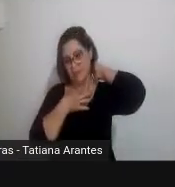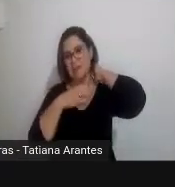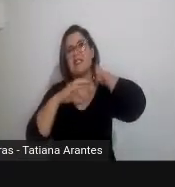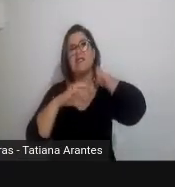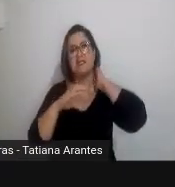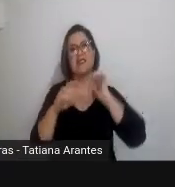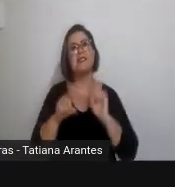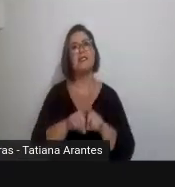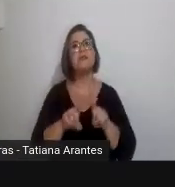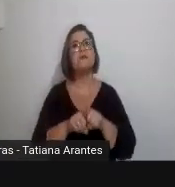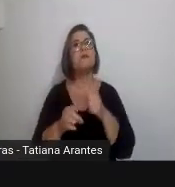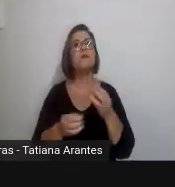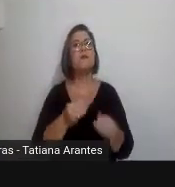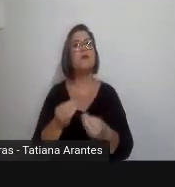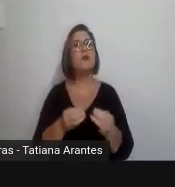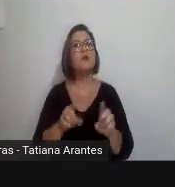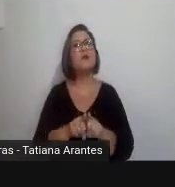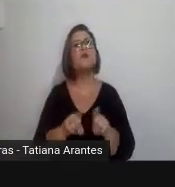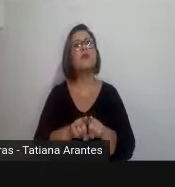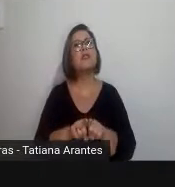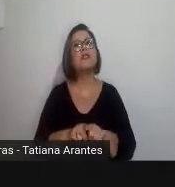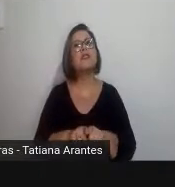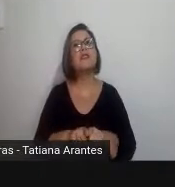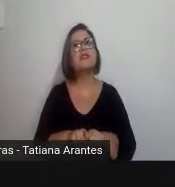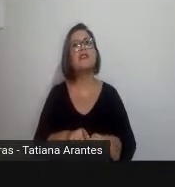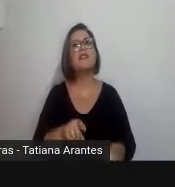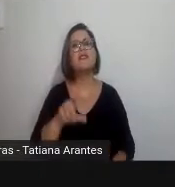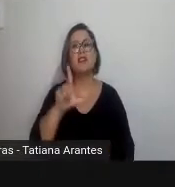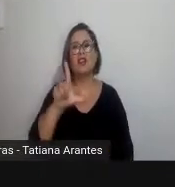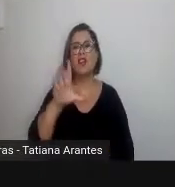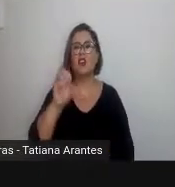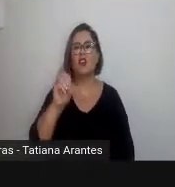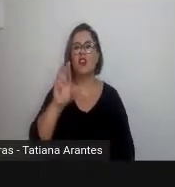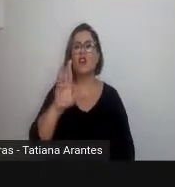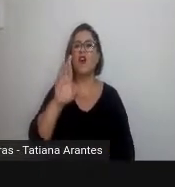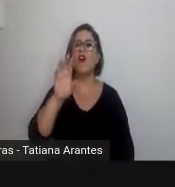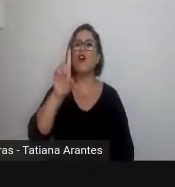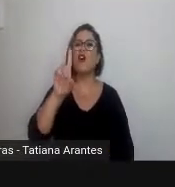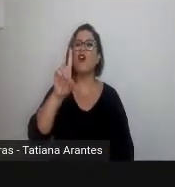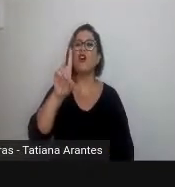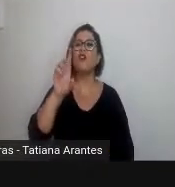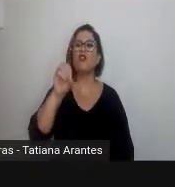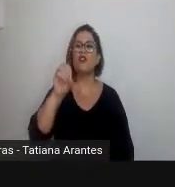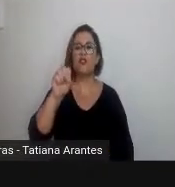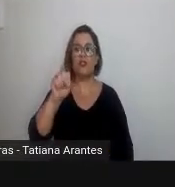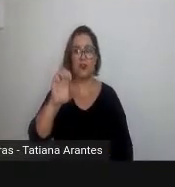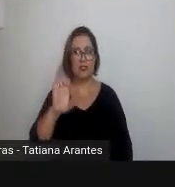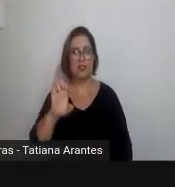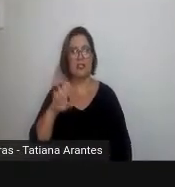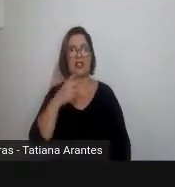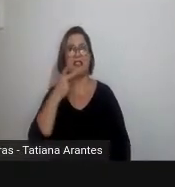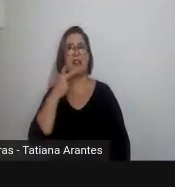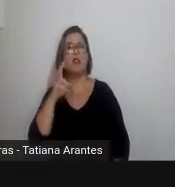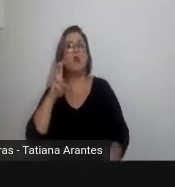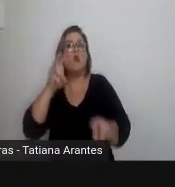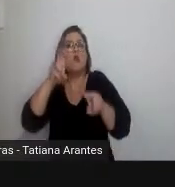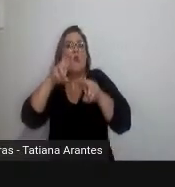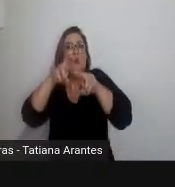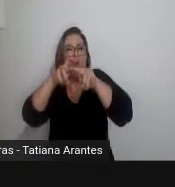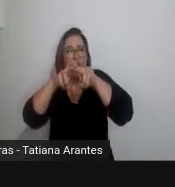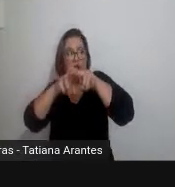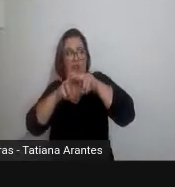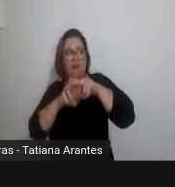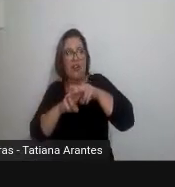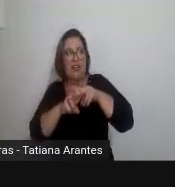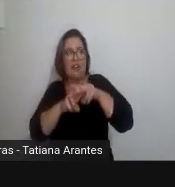no pescoço, na coluna cervical, nós temos uma curvatura também chamada de lordose. Então, quando a gente